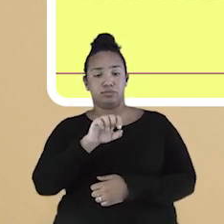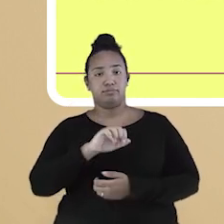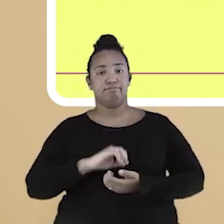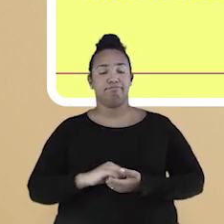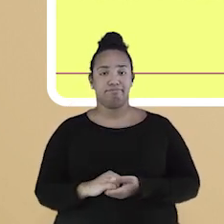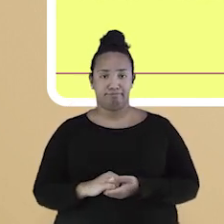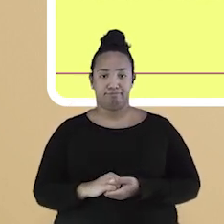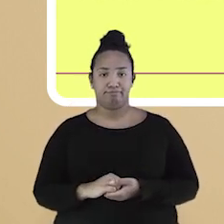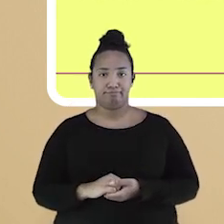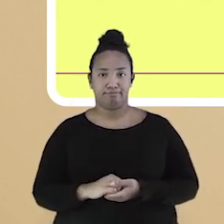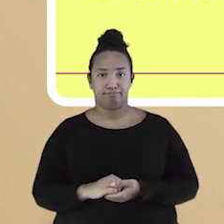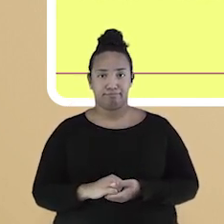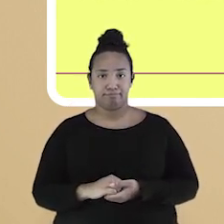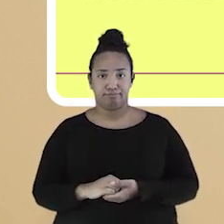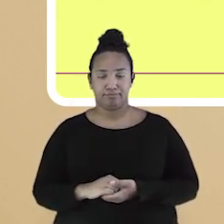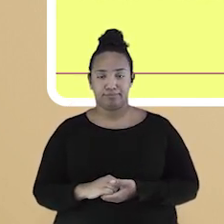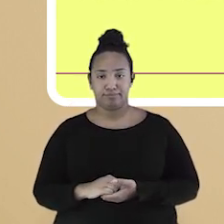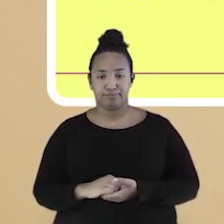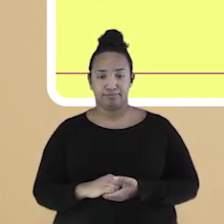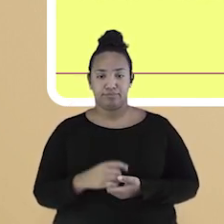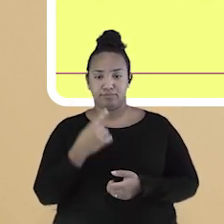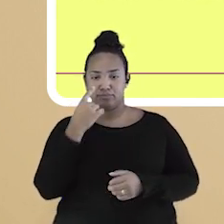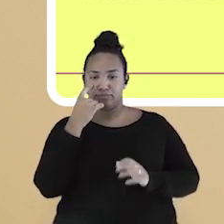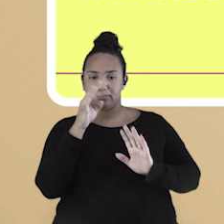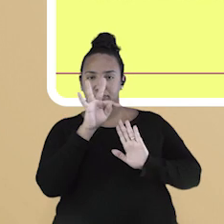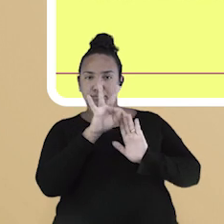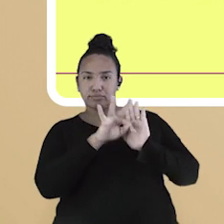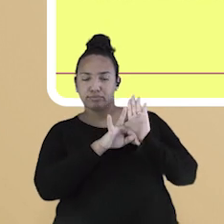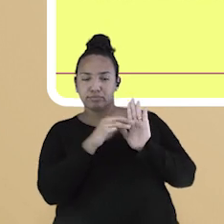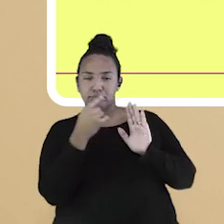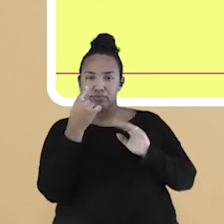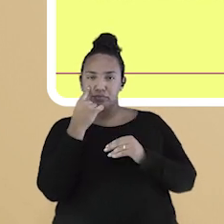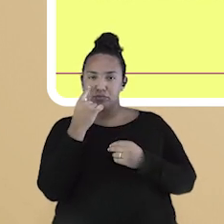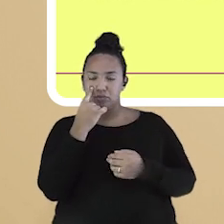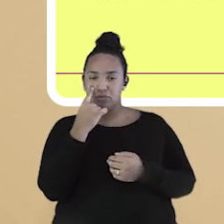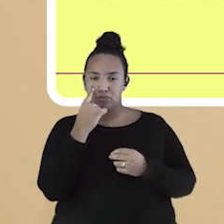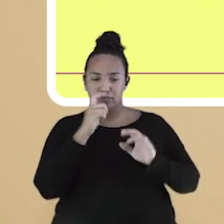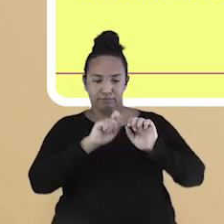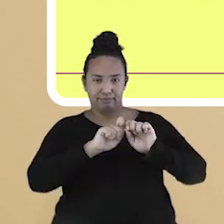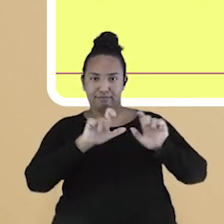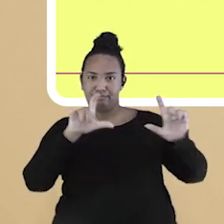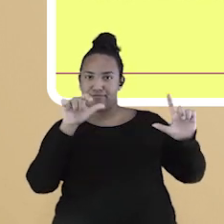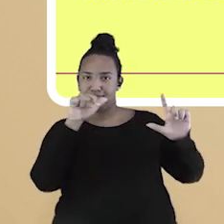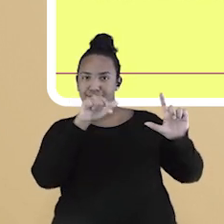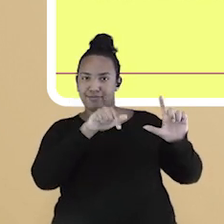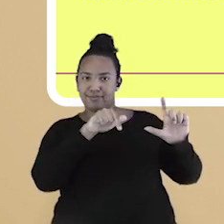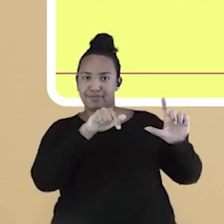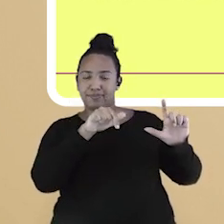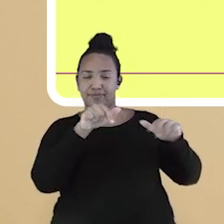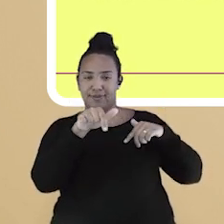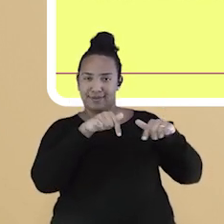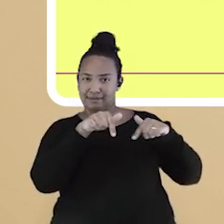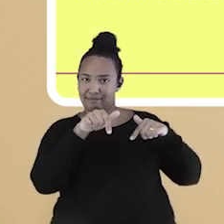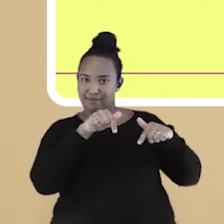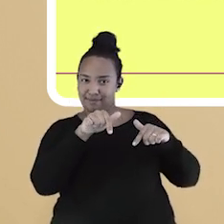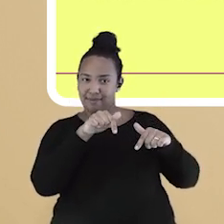xz@hotmail.com. Vendo esse texto, observe que neste anúncio de emprego vemos vários